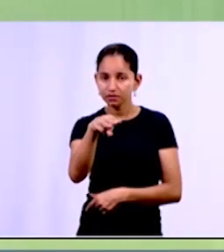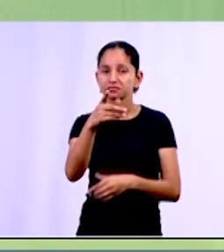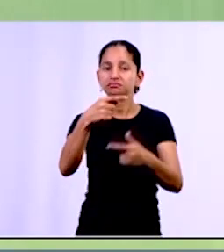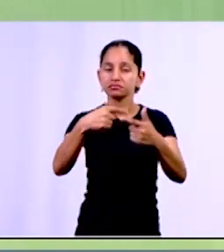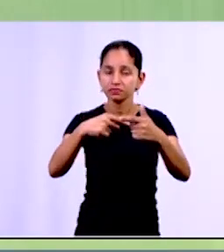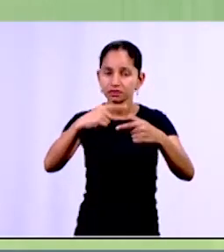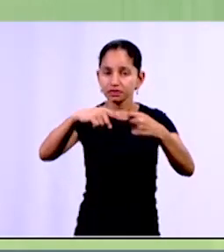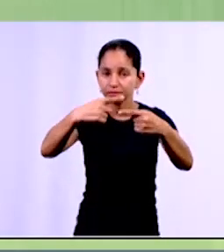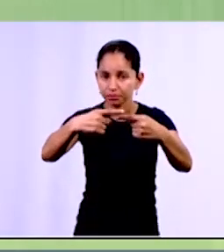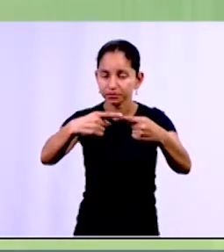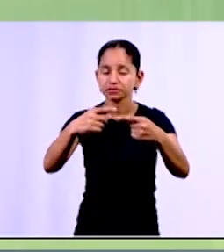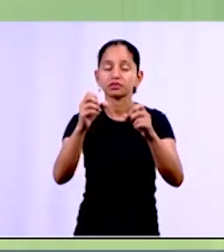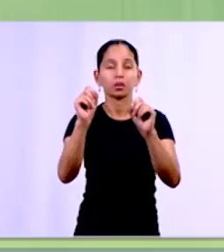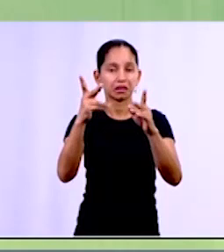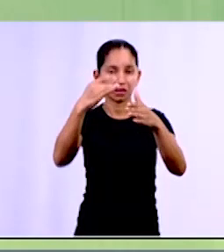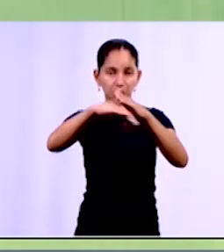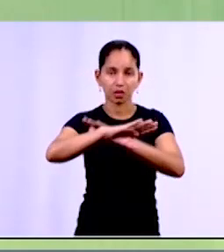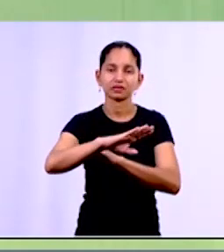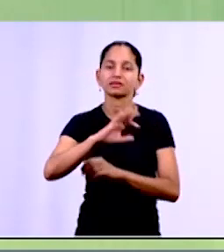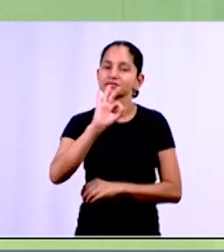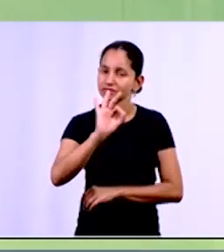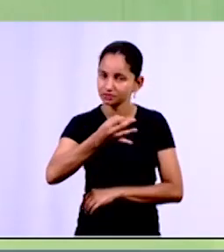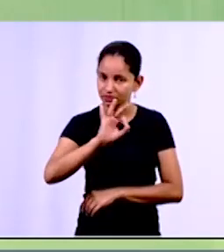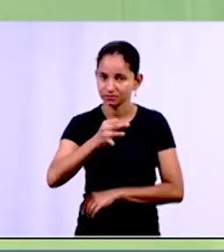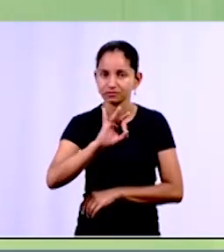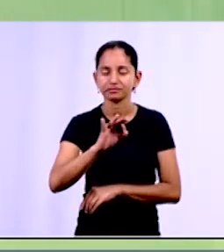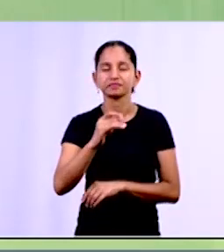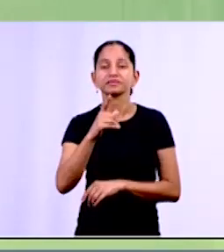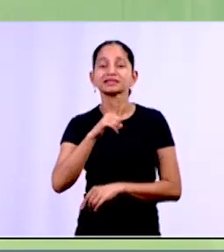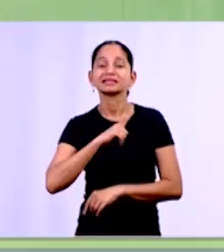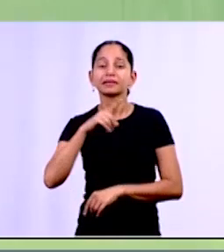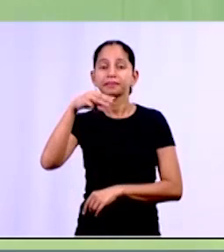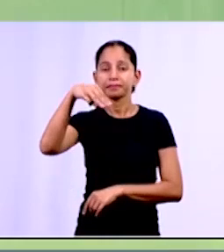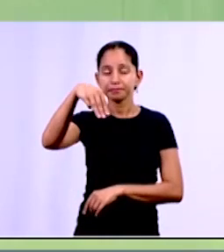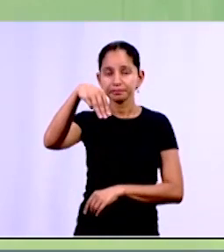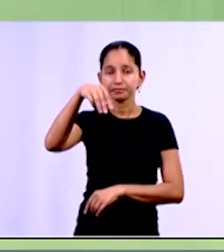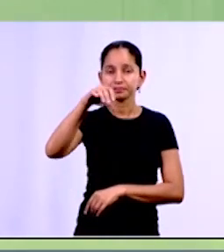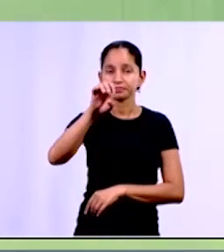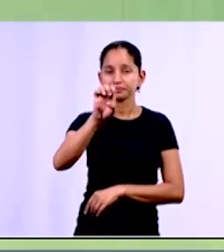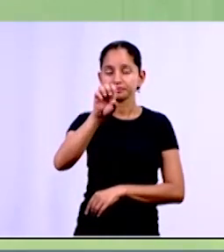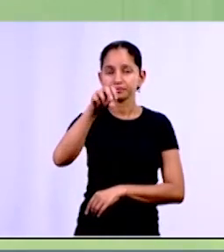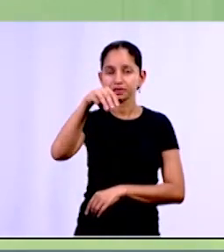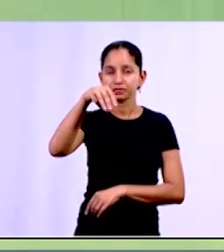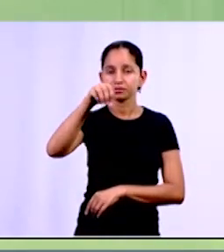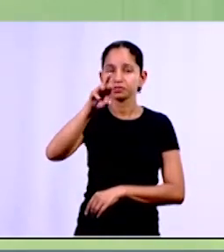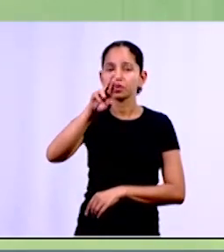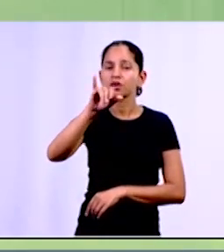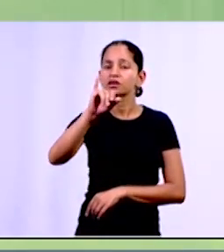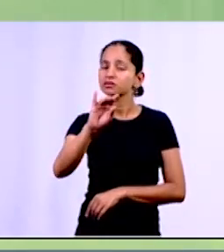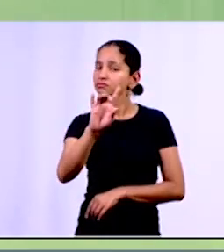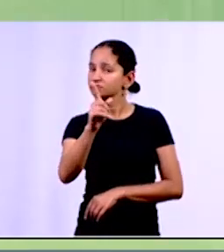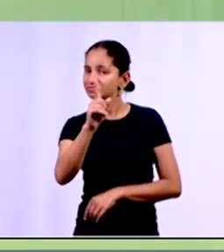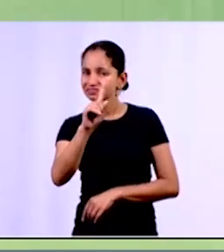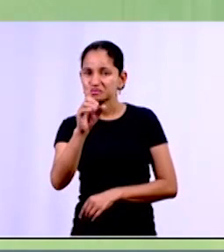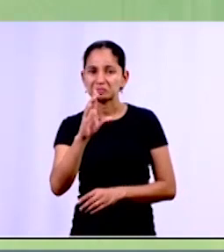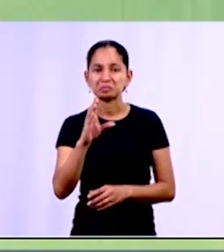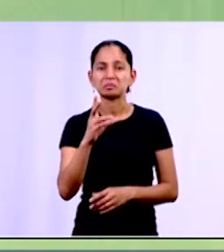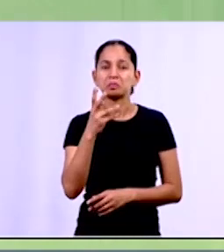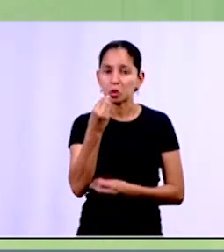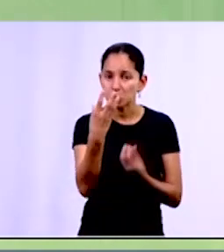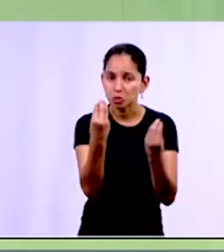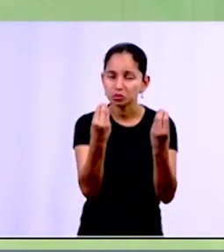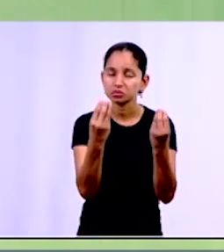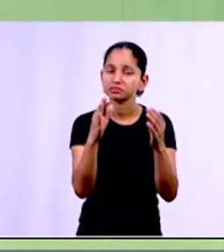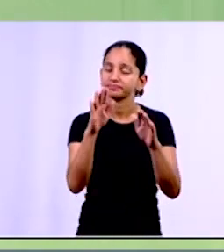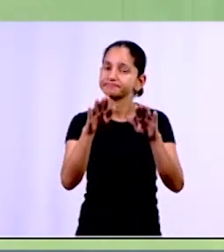memória, mais rápido o computador, gente, mais memória significa necessariamente mais performance? Não, isso é falso. Lógico, se você